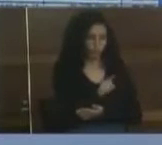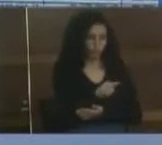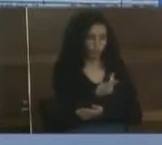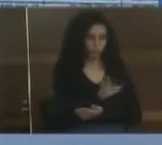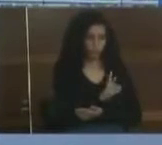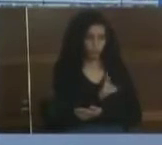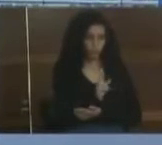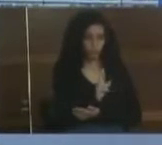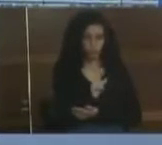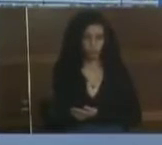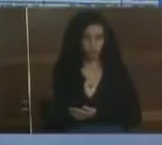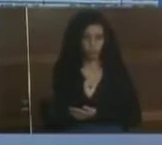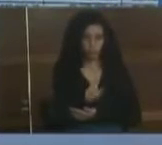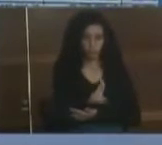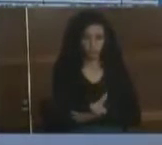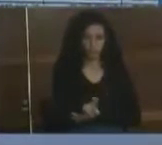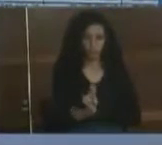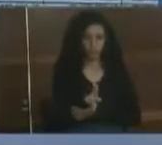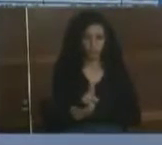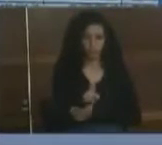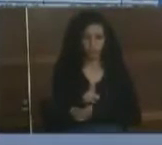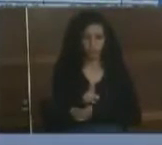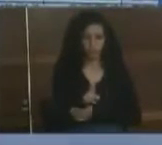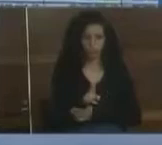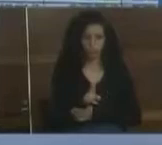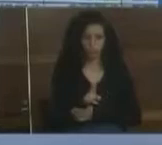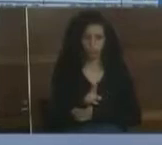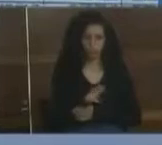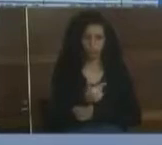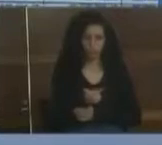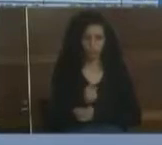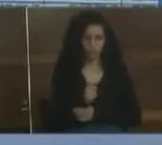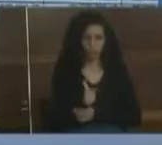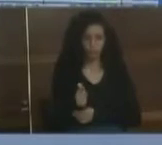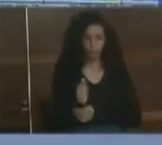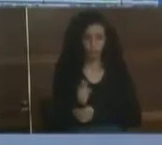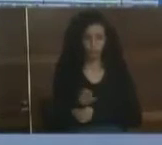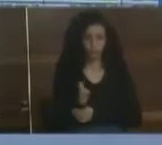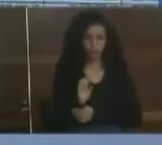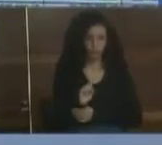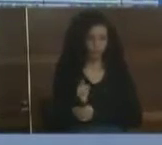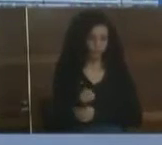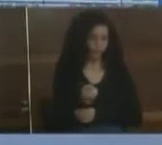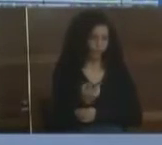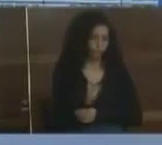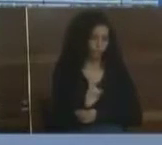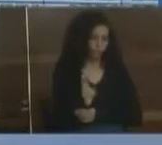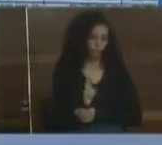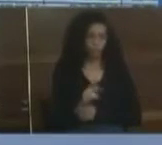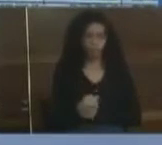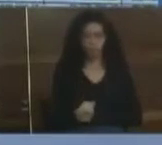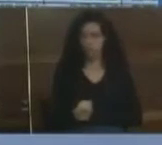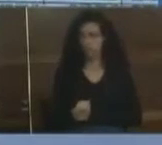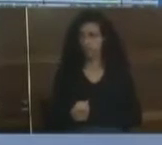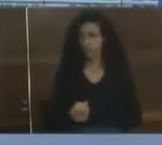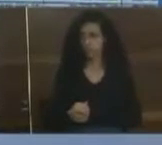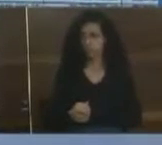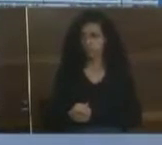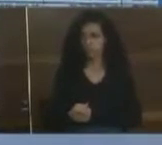mil reais despesa empenhada no terceiro quadrimestre uma anulação de 224 1918 reais